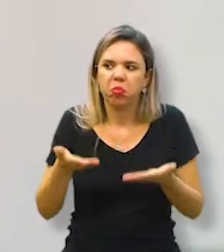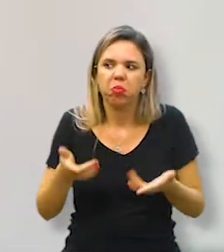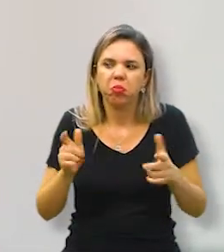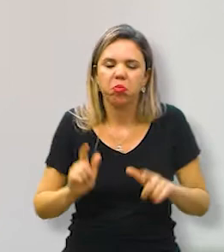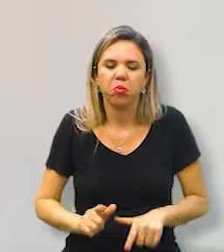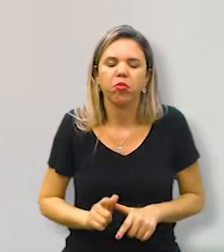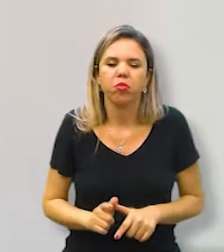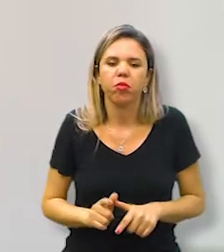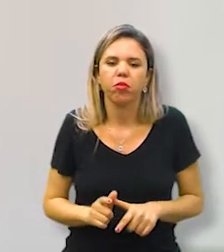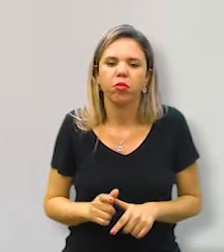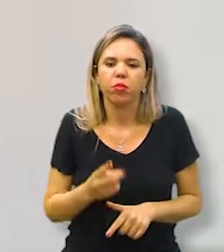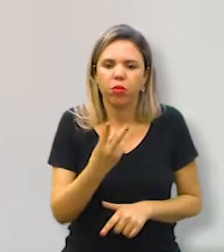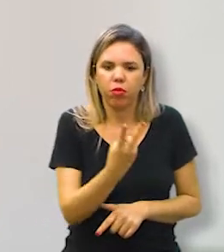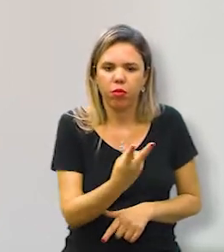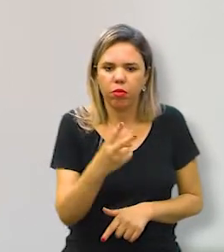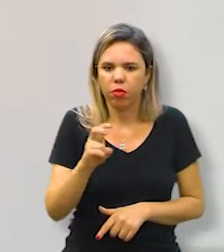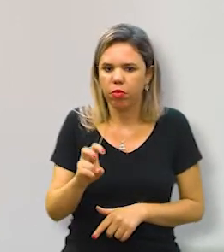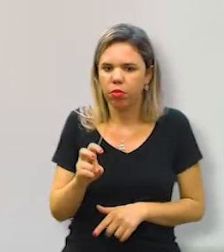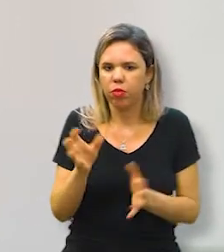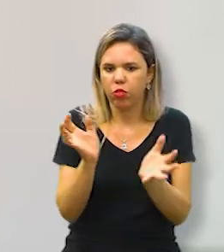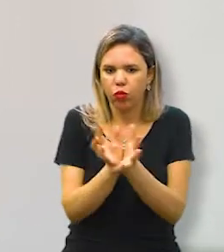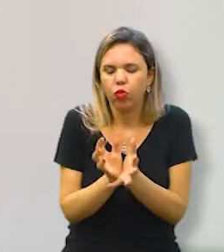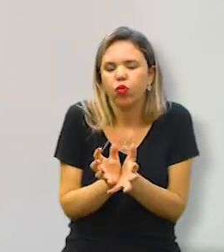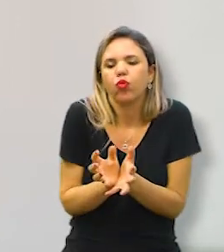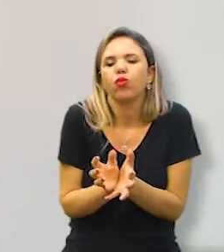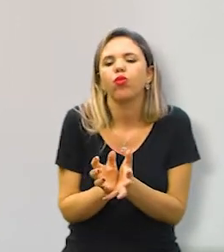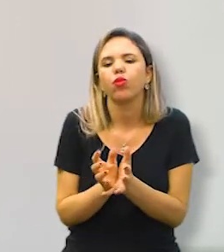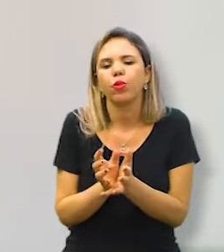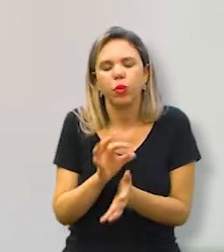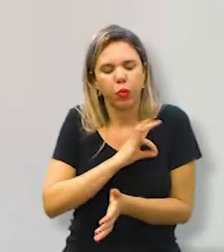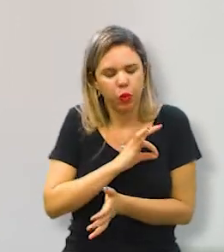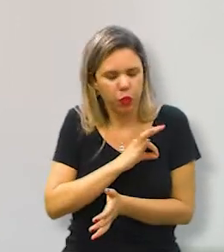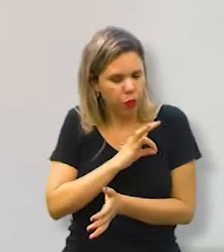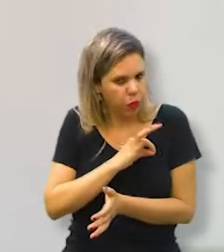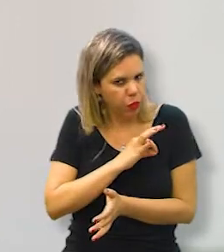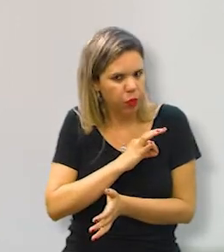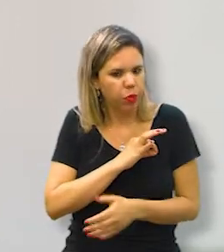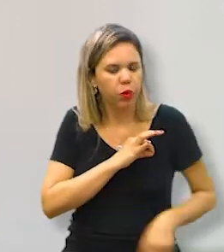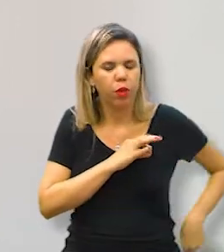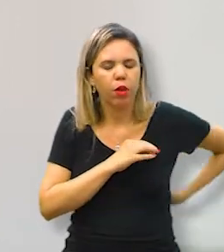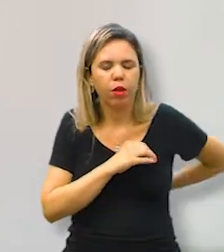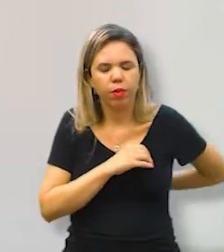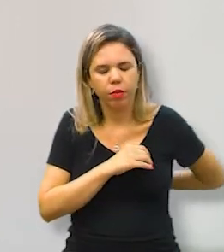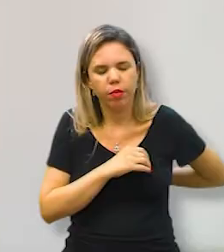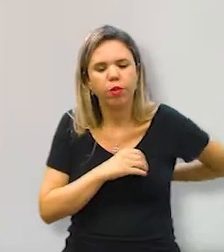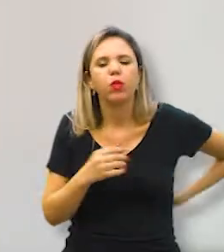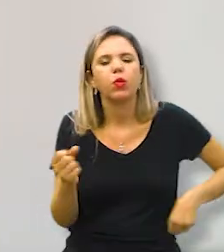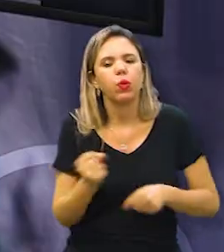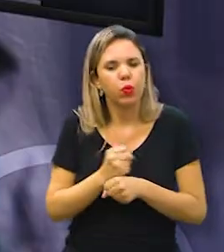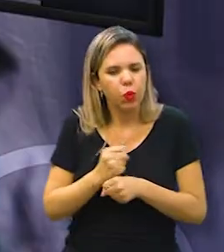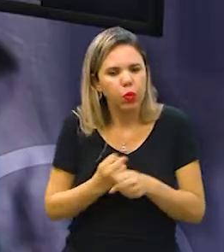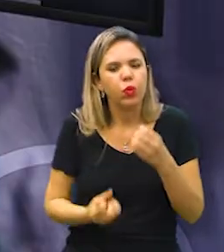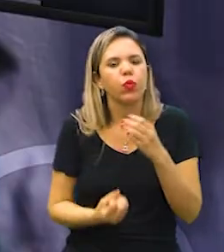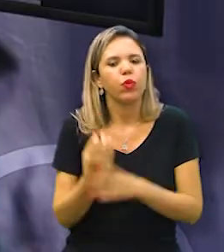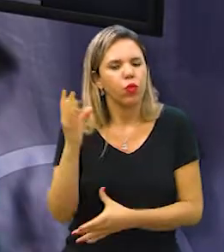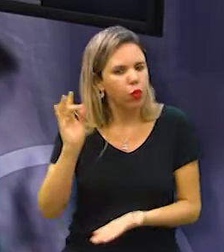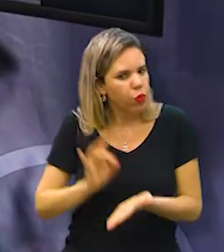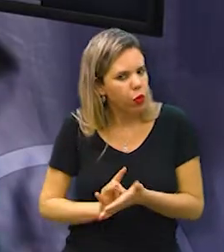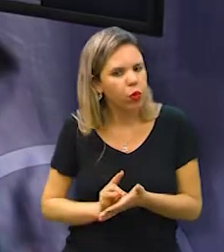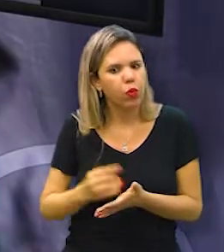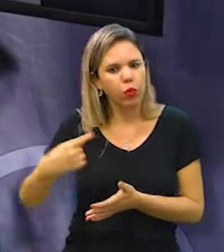no 35º Batalhão da Polícia Militar. Foram os anos que foram os de fundação realmente